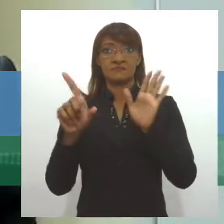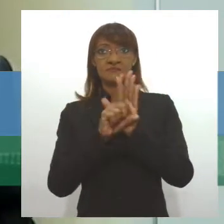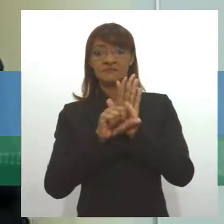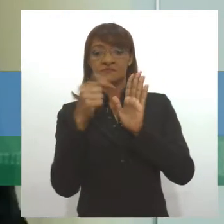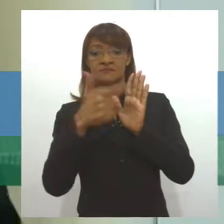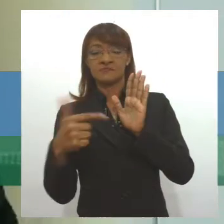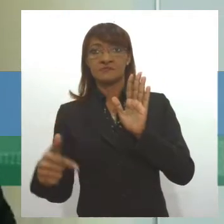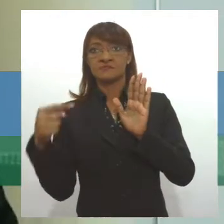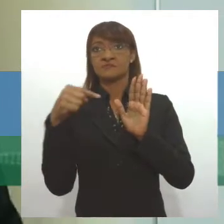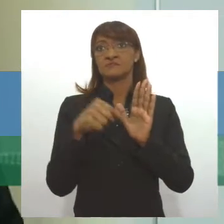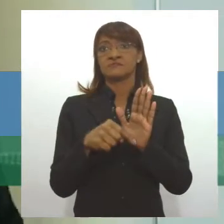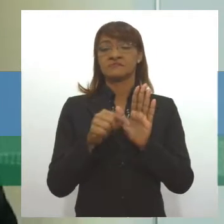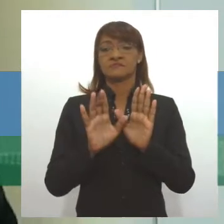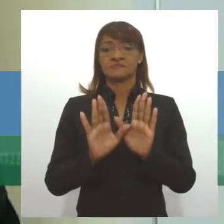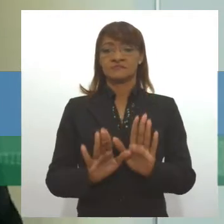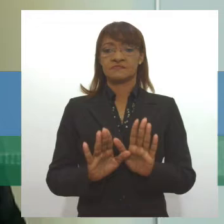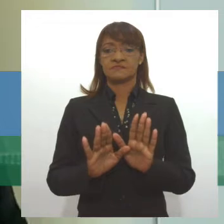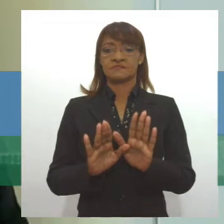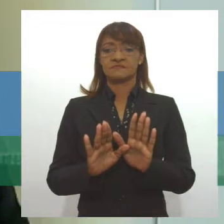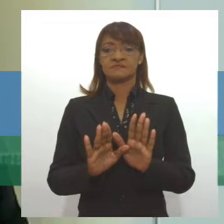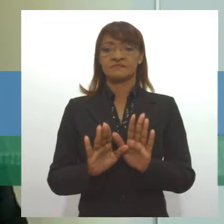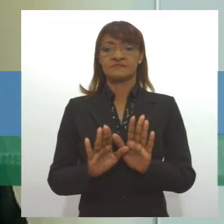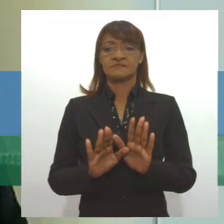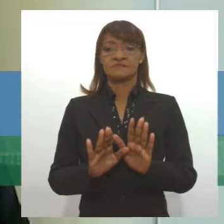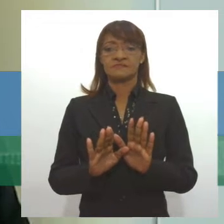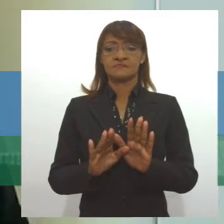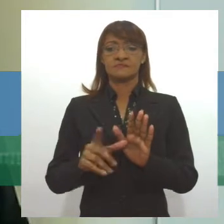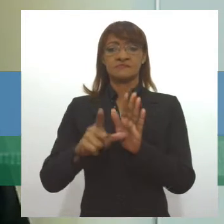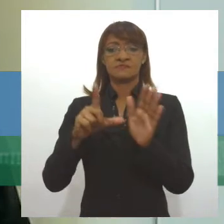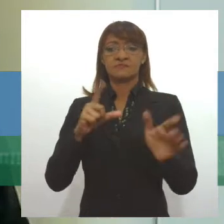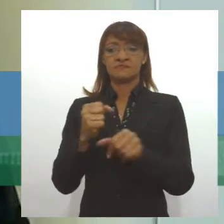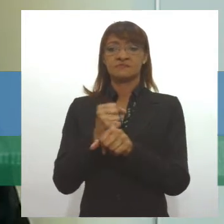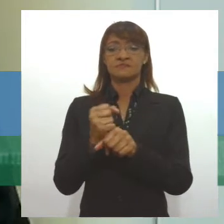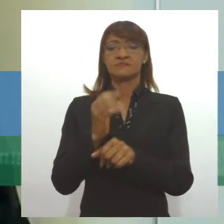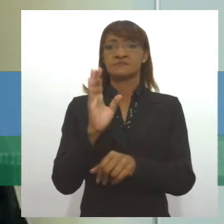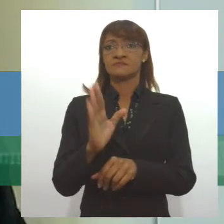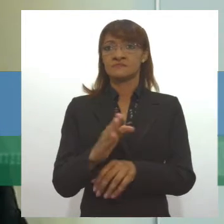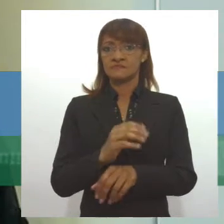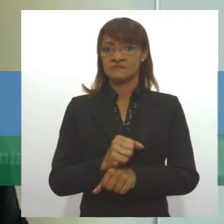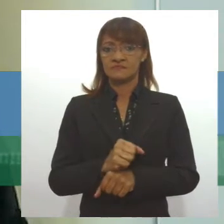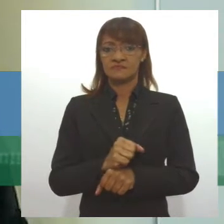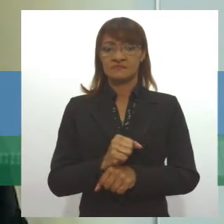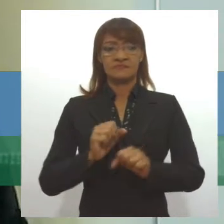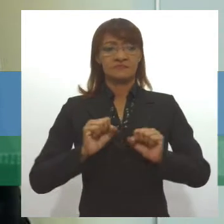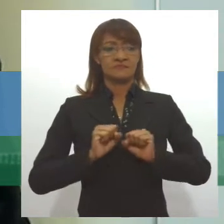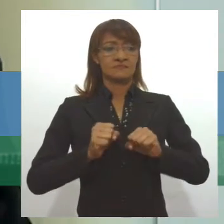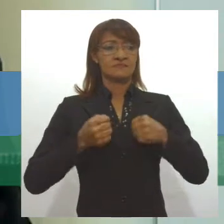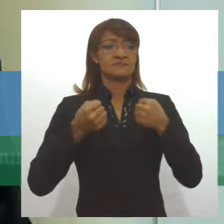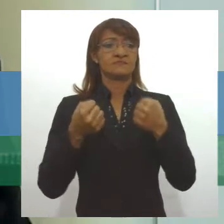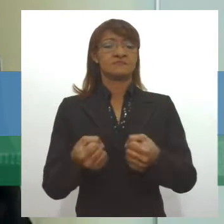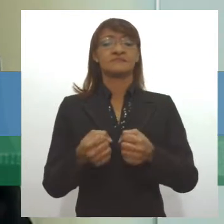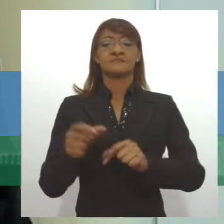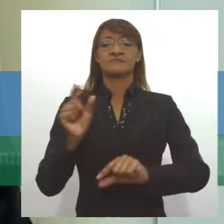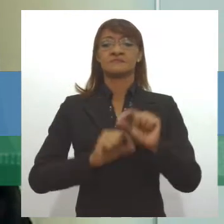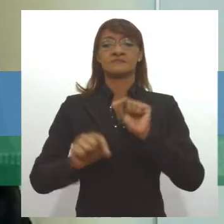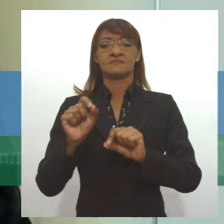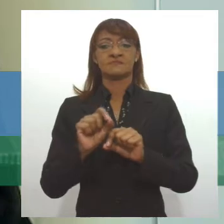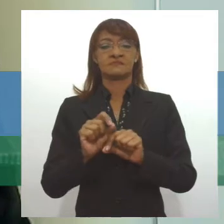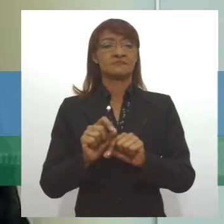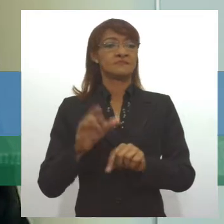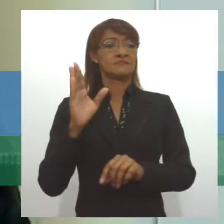que deveria ter sido já estabelecido há muito tempo. Então, esse esforço todo é para que nós tenhamos esses